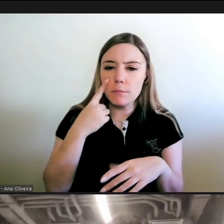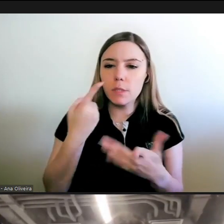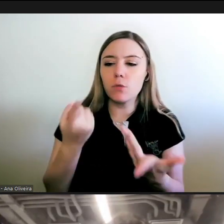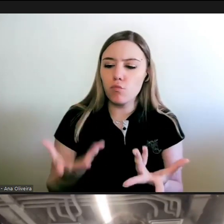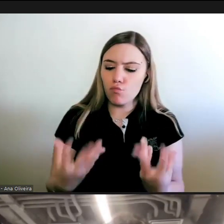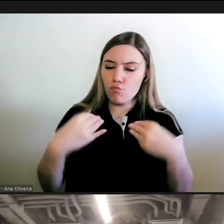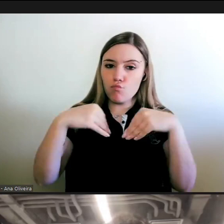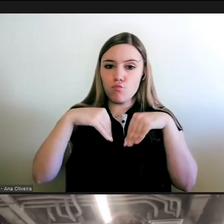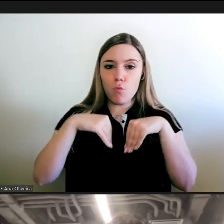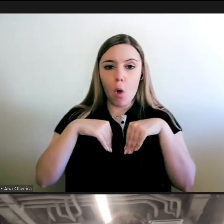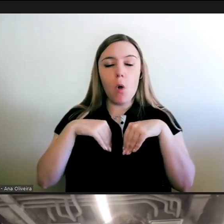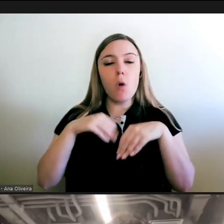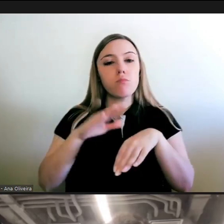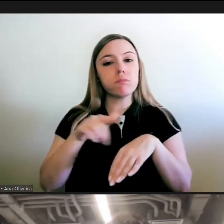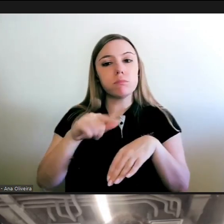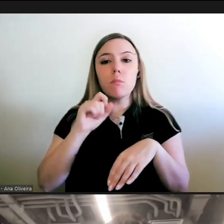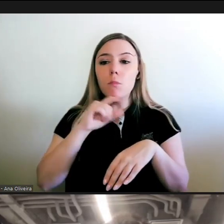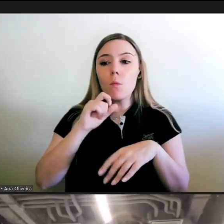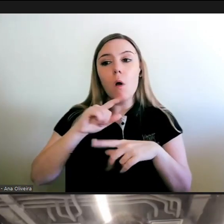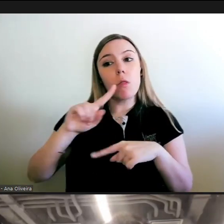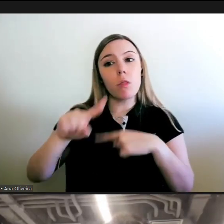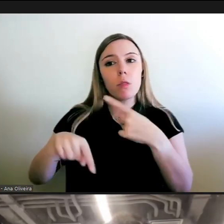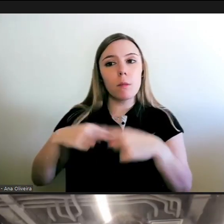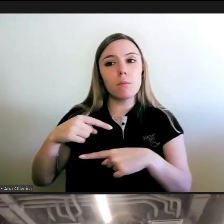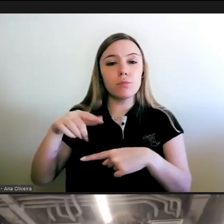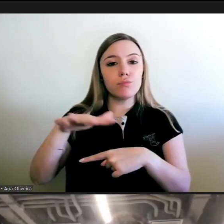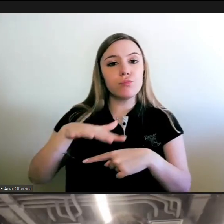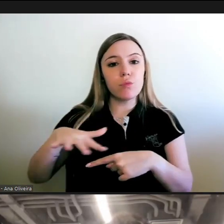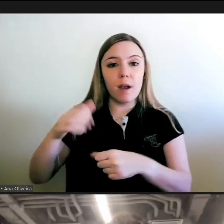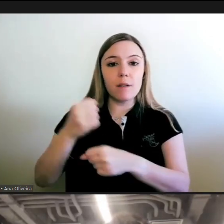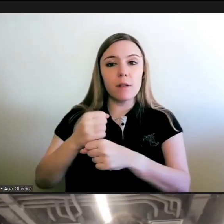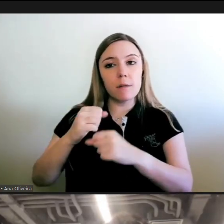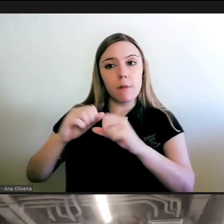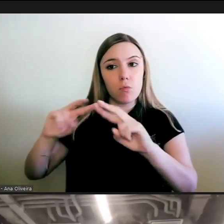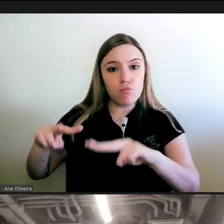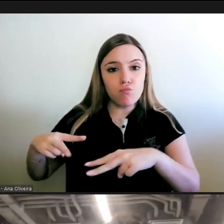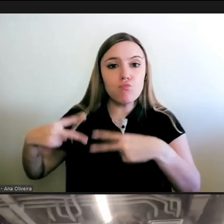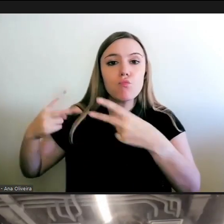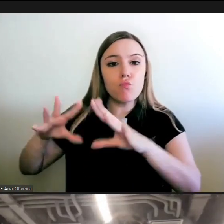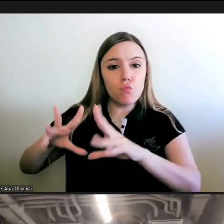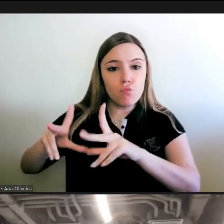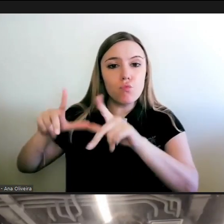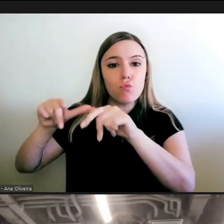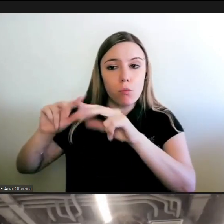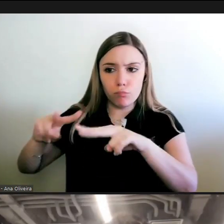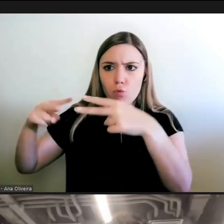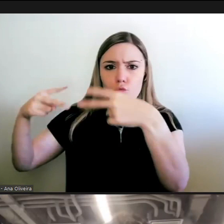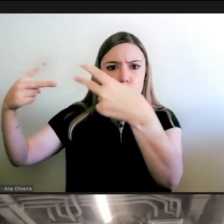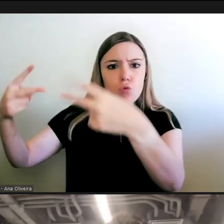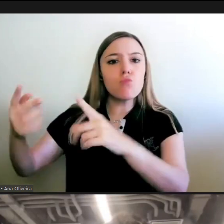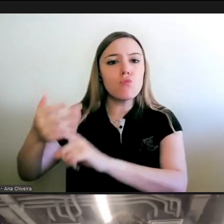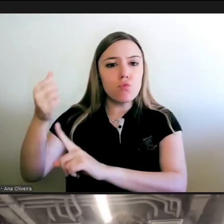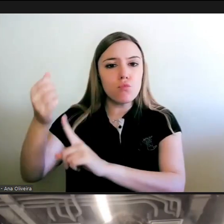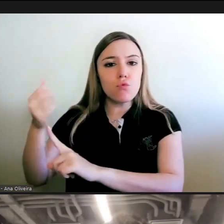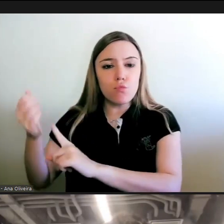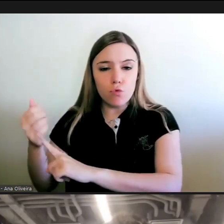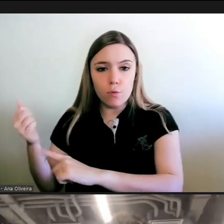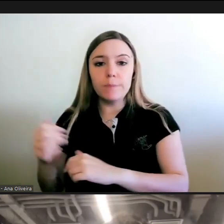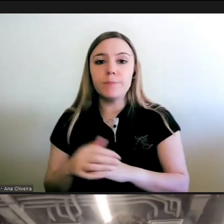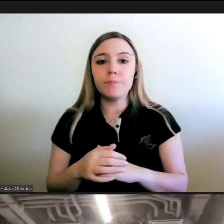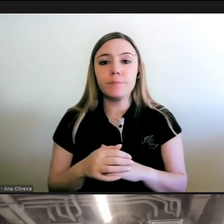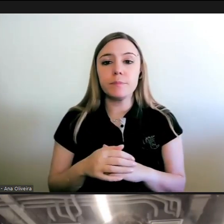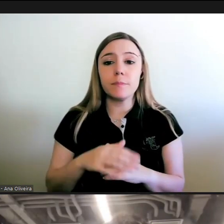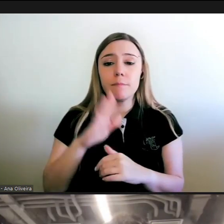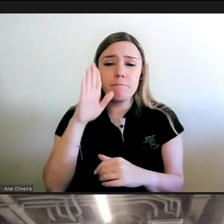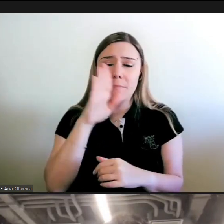fazer ascender aos lugares que desejam e que até há 2 décadas